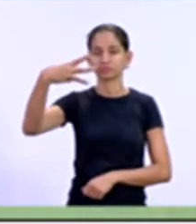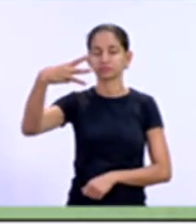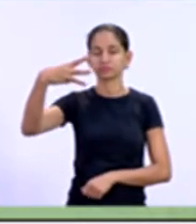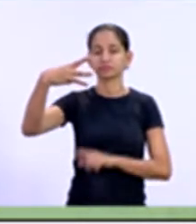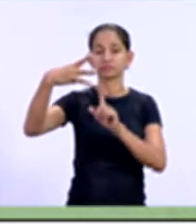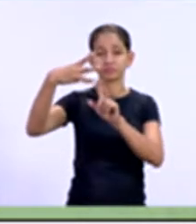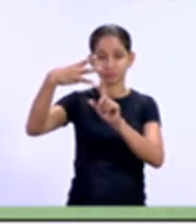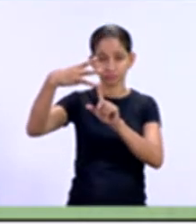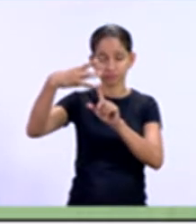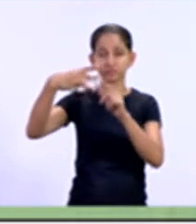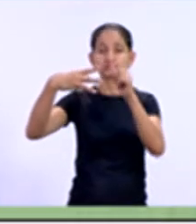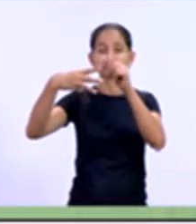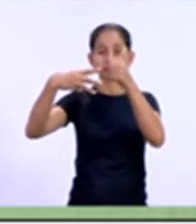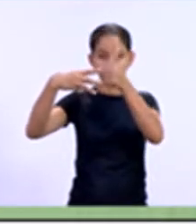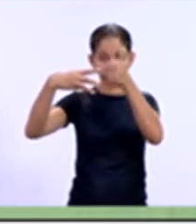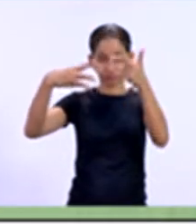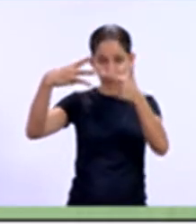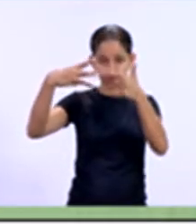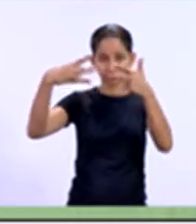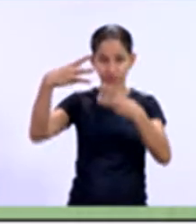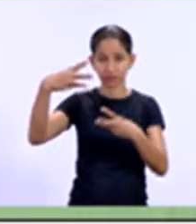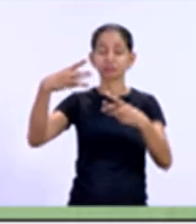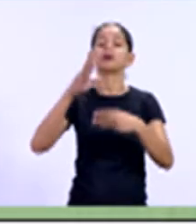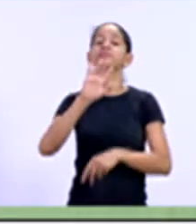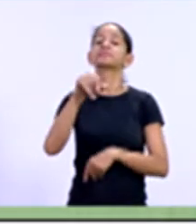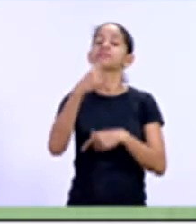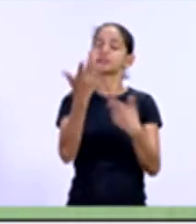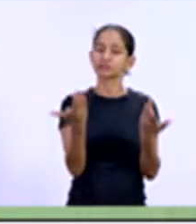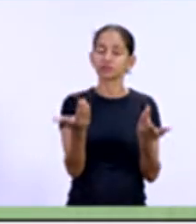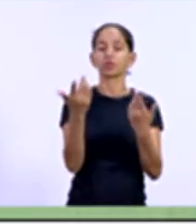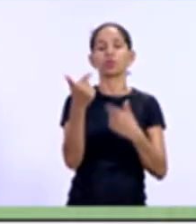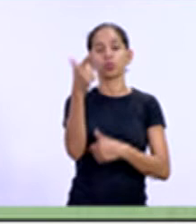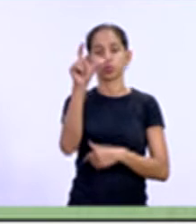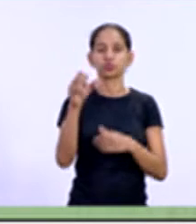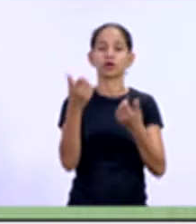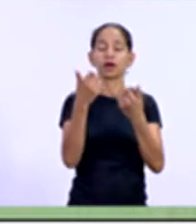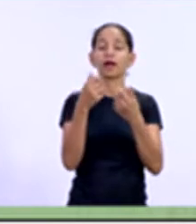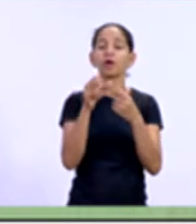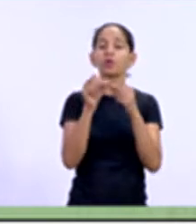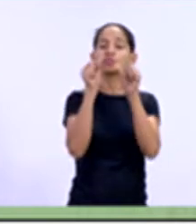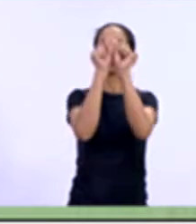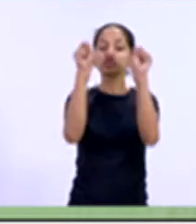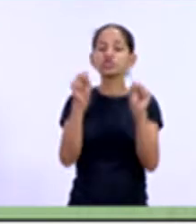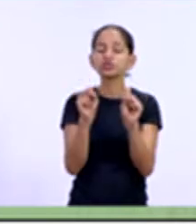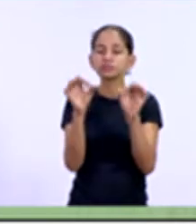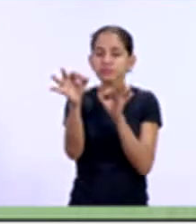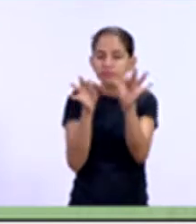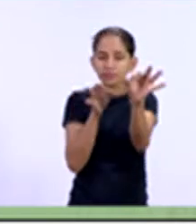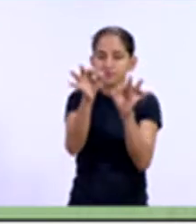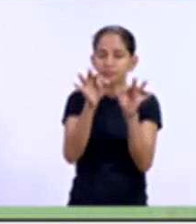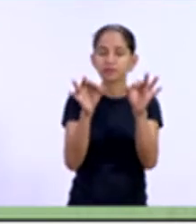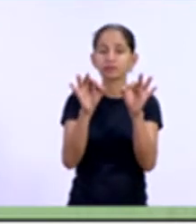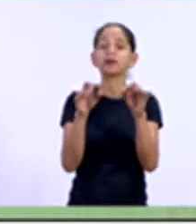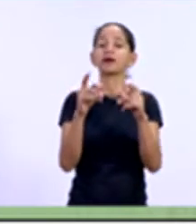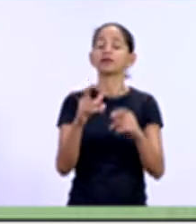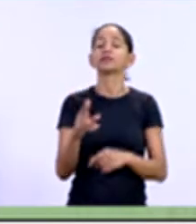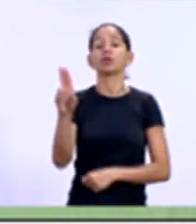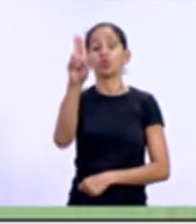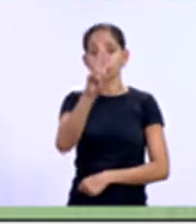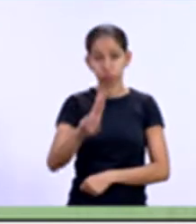metodologia é o sistema de tutoria. Ele utiliza-se das tecnologias